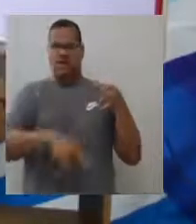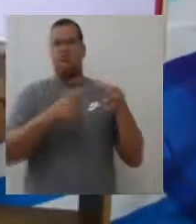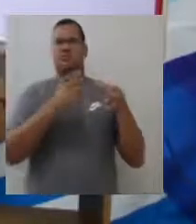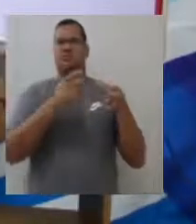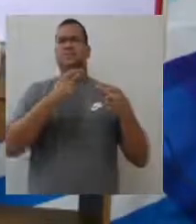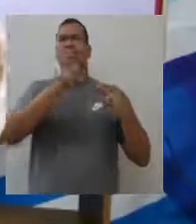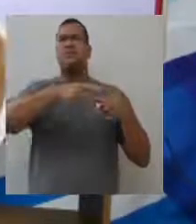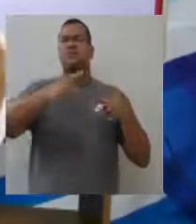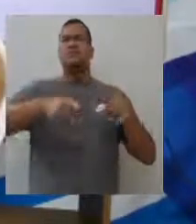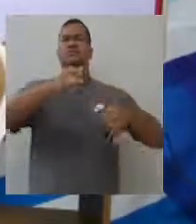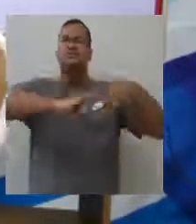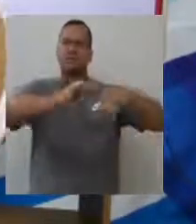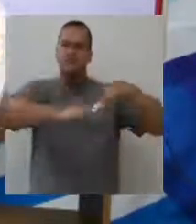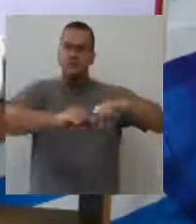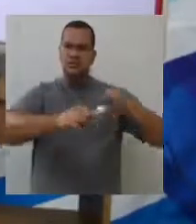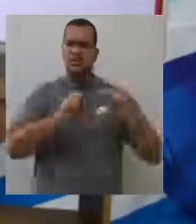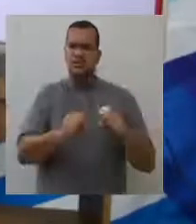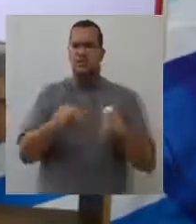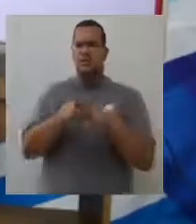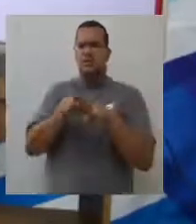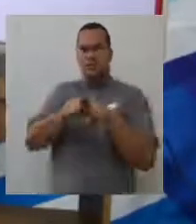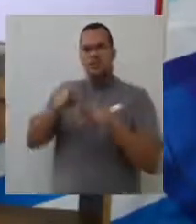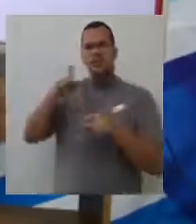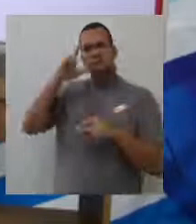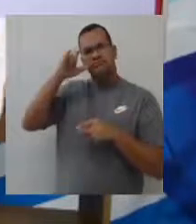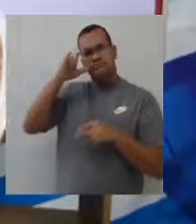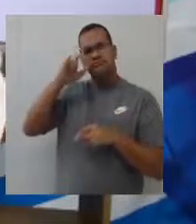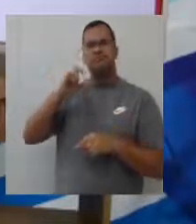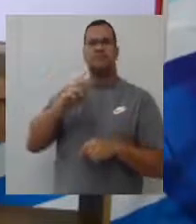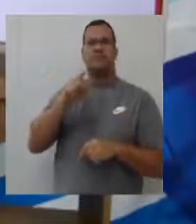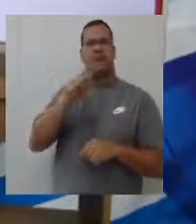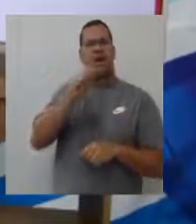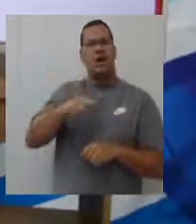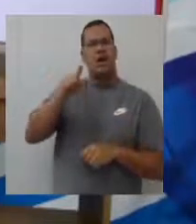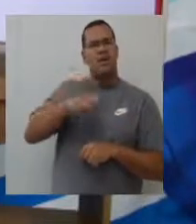responder. E pode me procurar nas redes sociais. O meu Instagram é